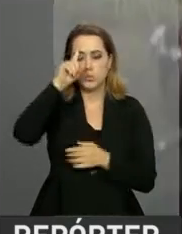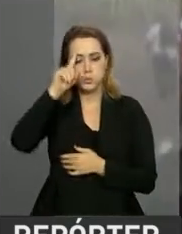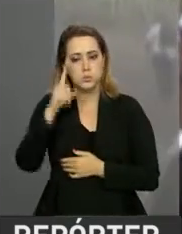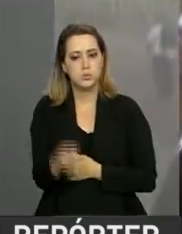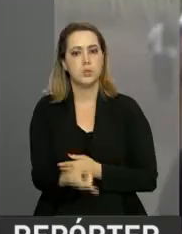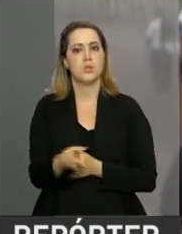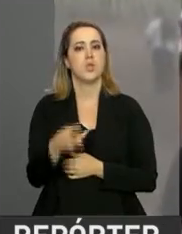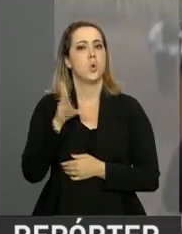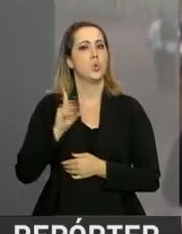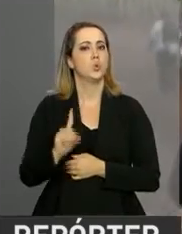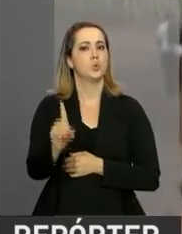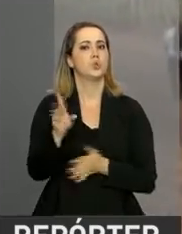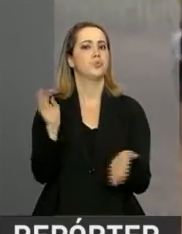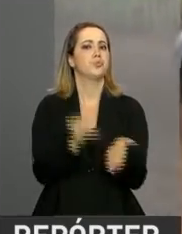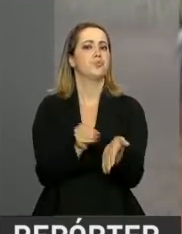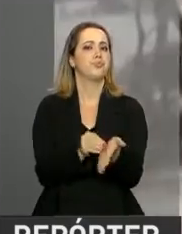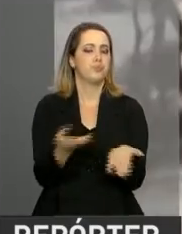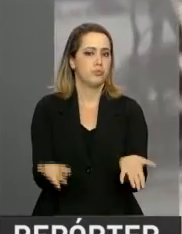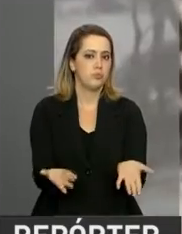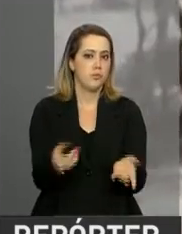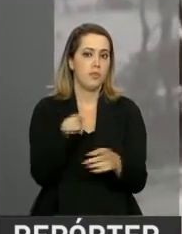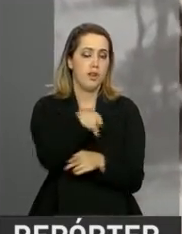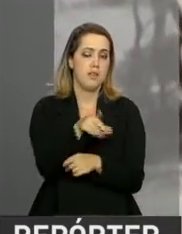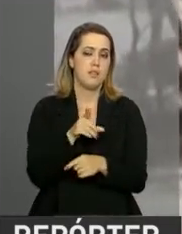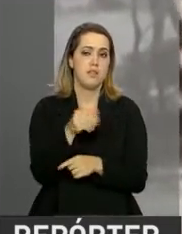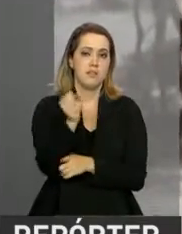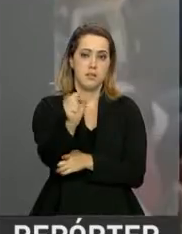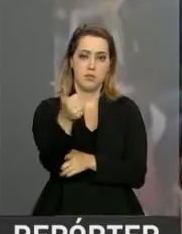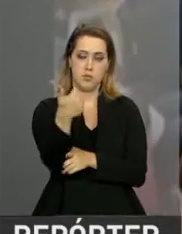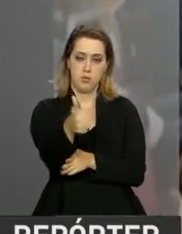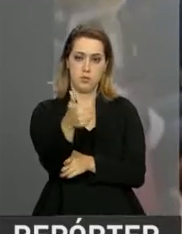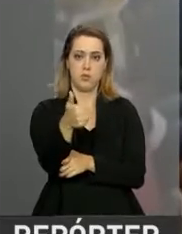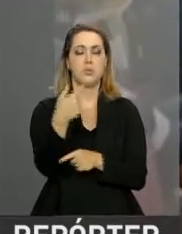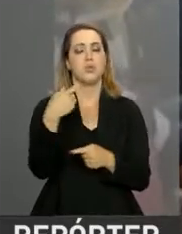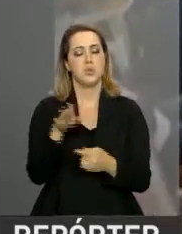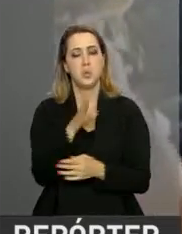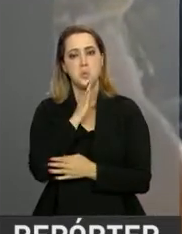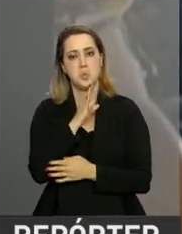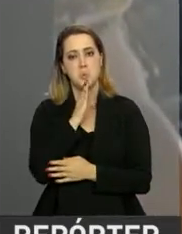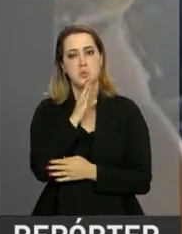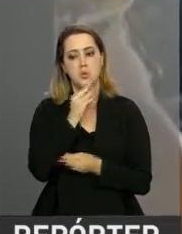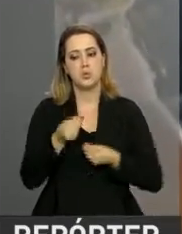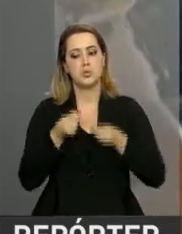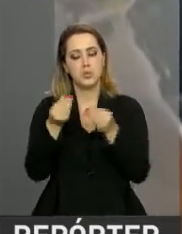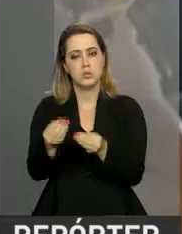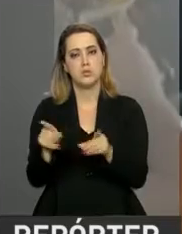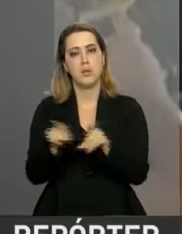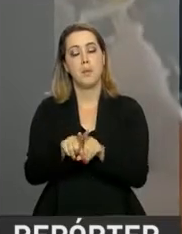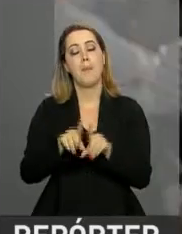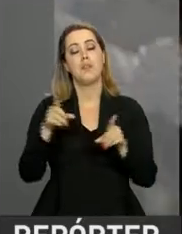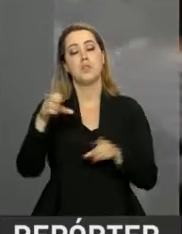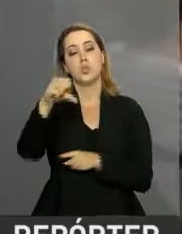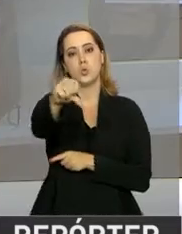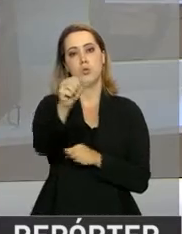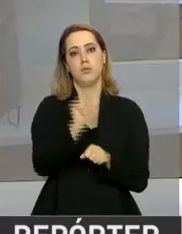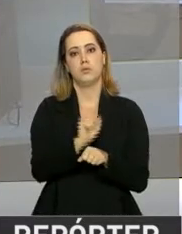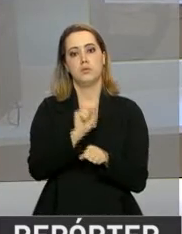relação aos direitos dos atingidos. Desses, 81 foram reconhecidos e 9 aguardam decisão do